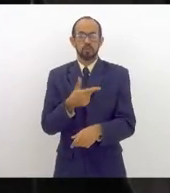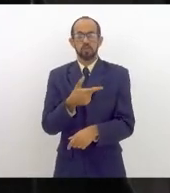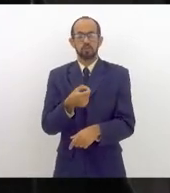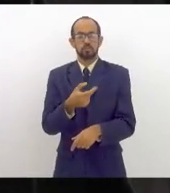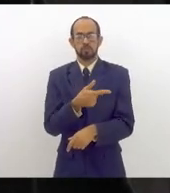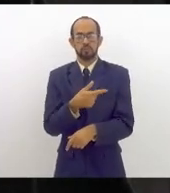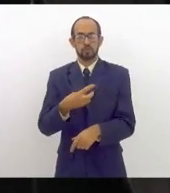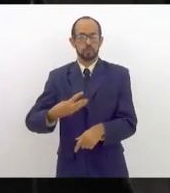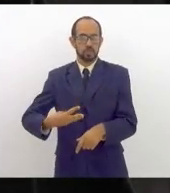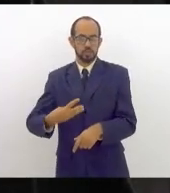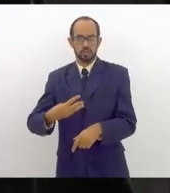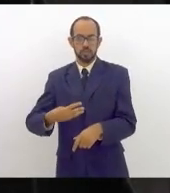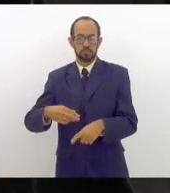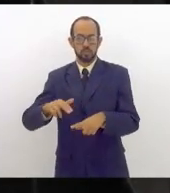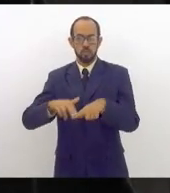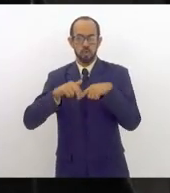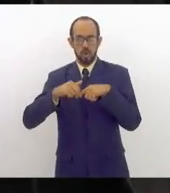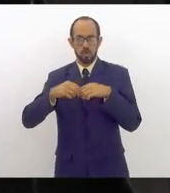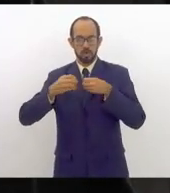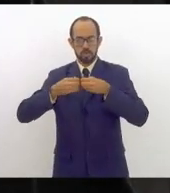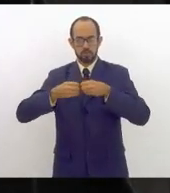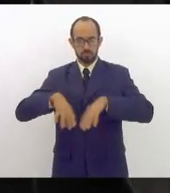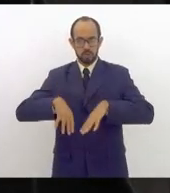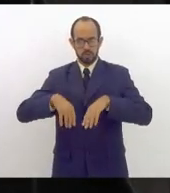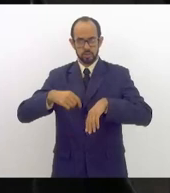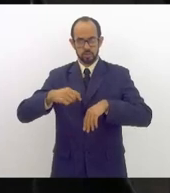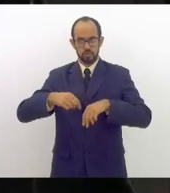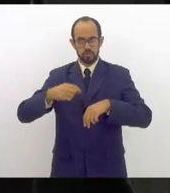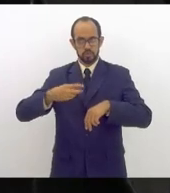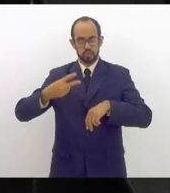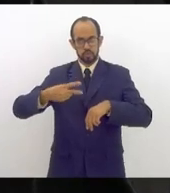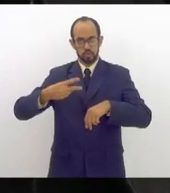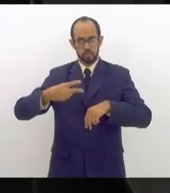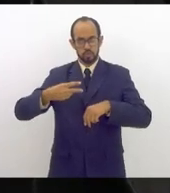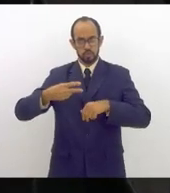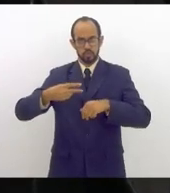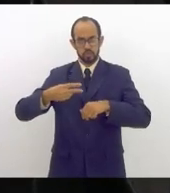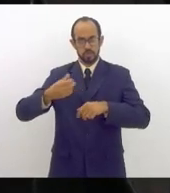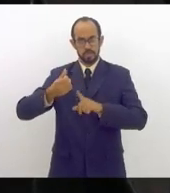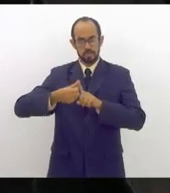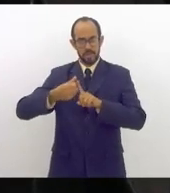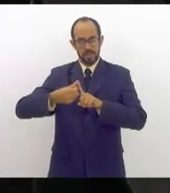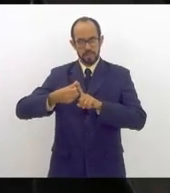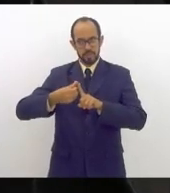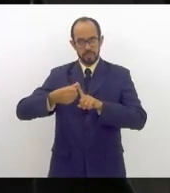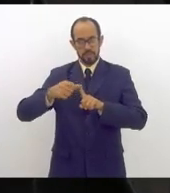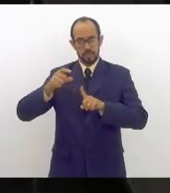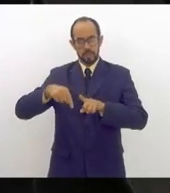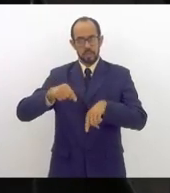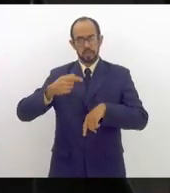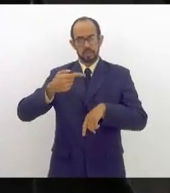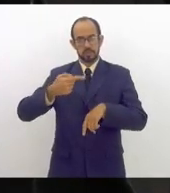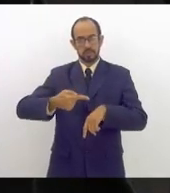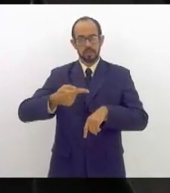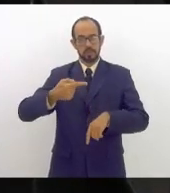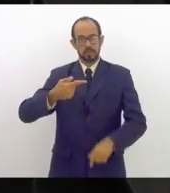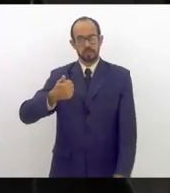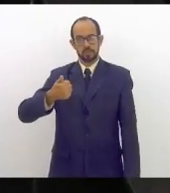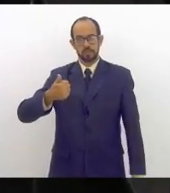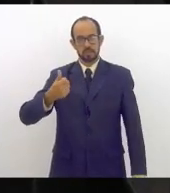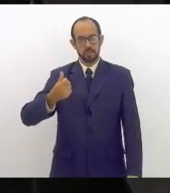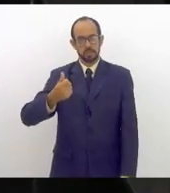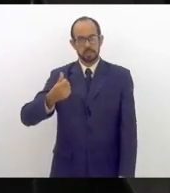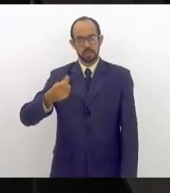com base nas perdas do segundo semestre de 2022, é de 716